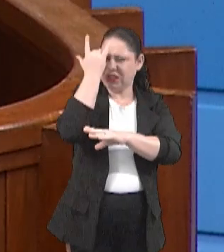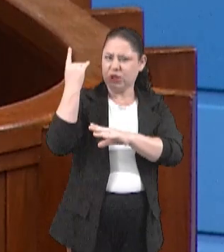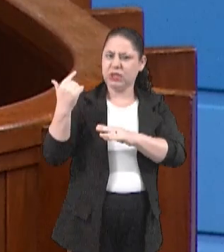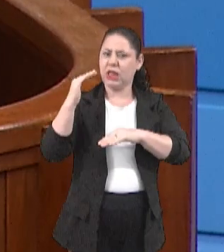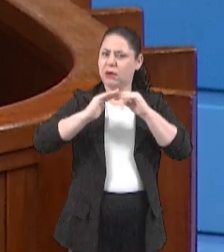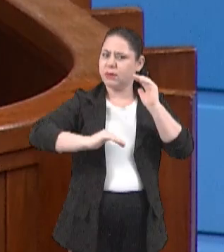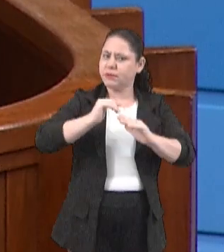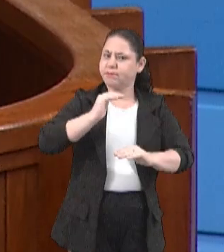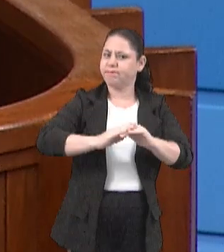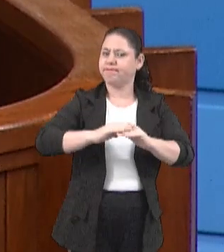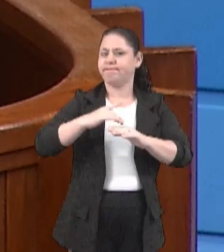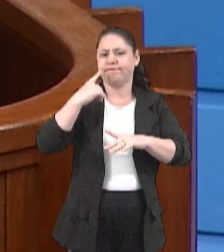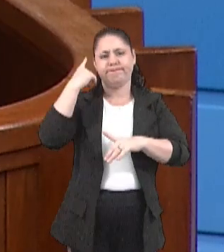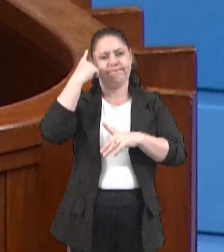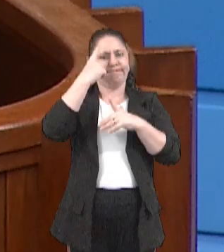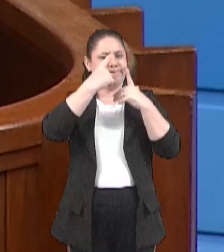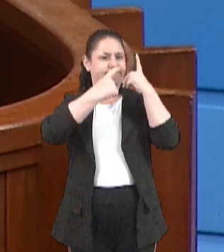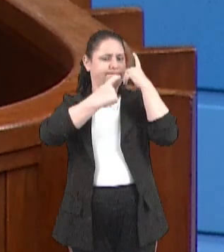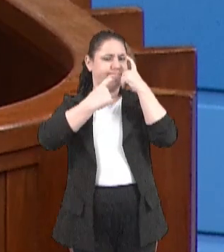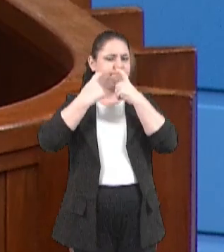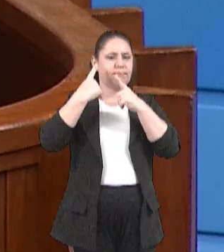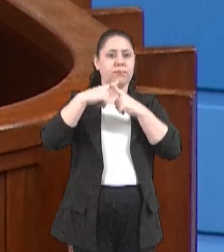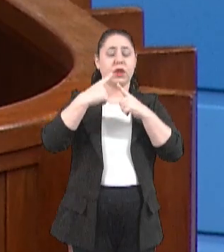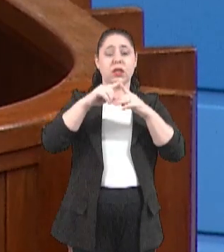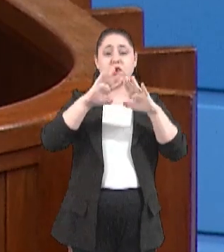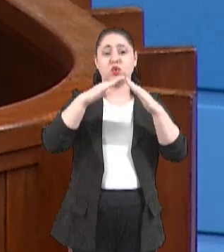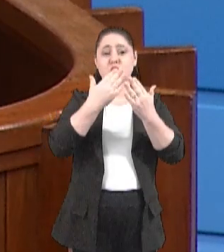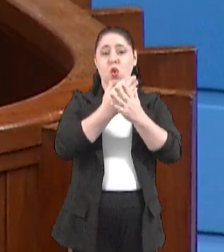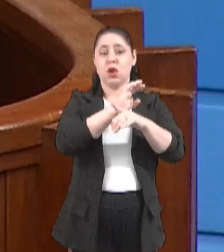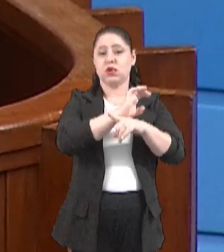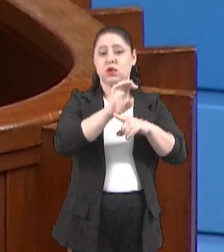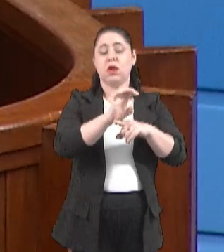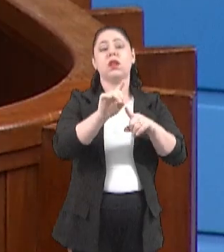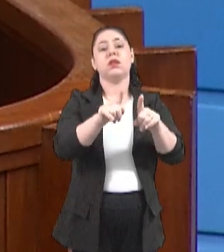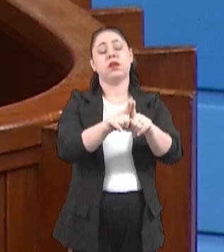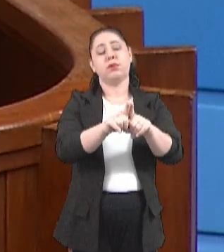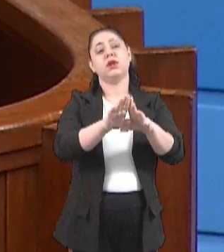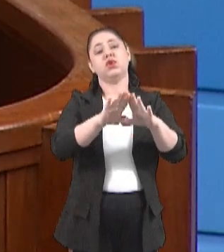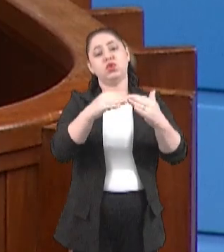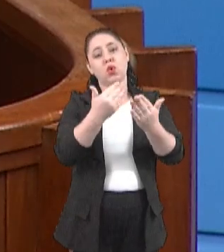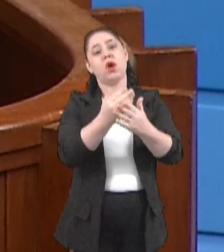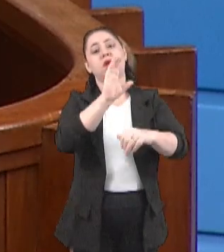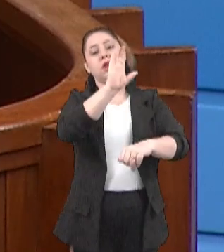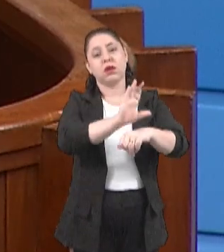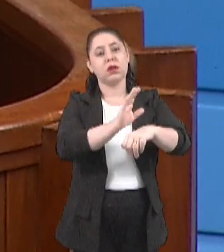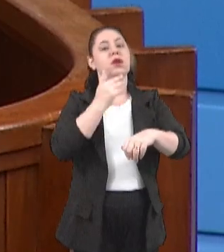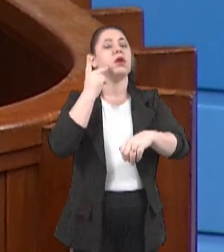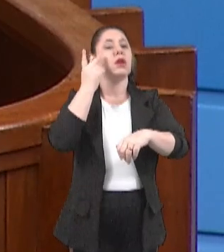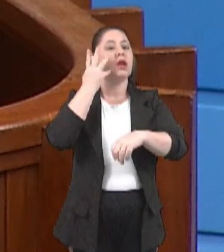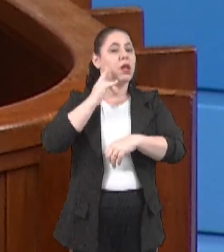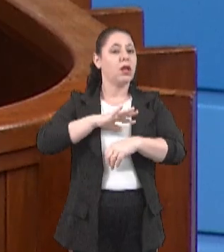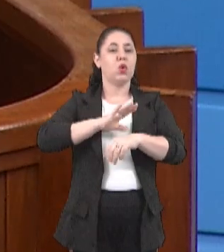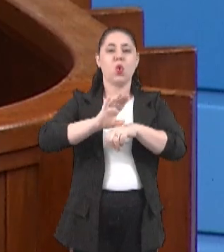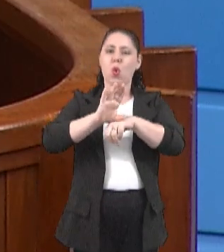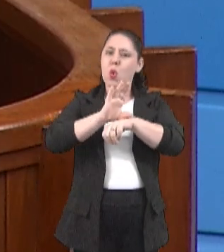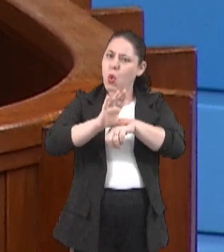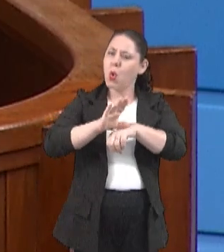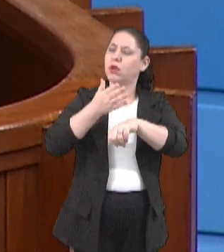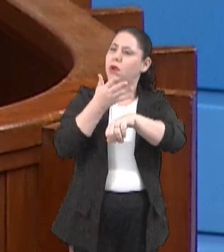educação infantil, em Dourados, como também na rede estadual, no sistema, nos